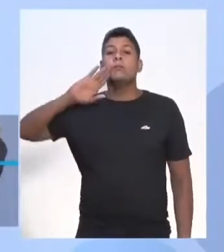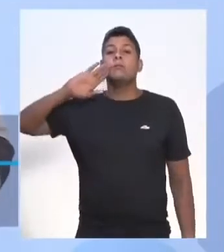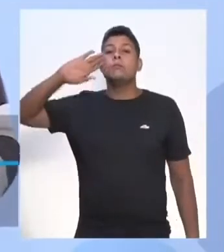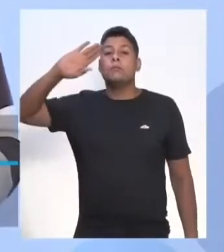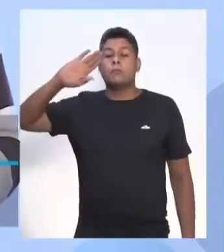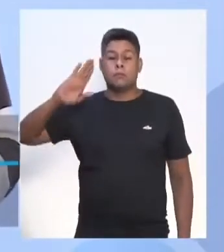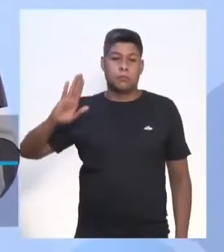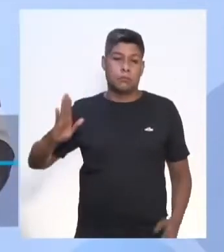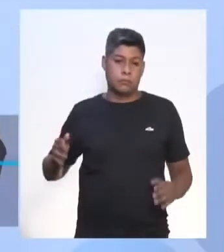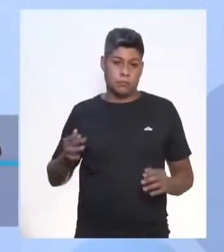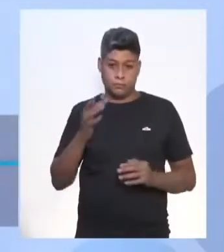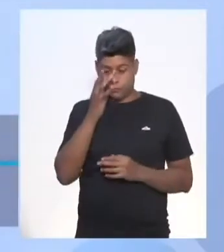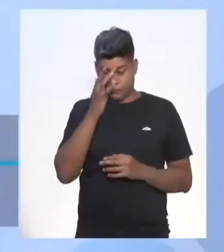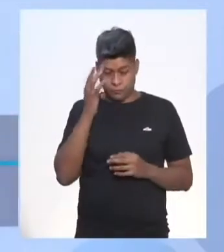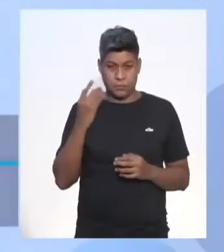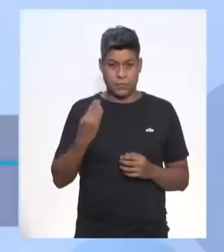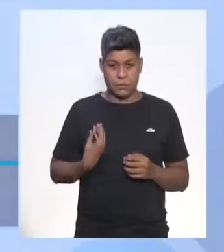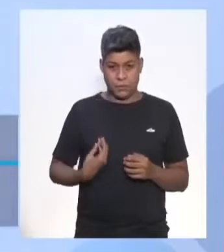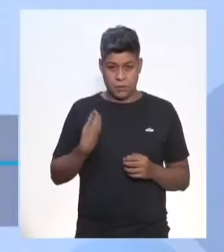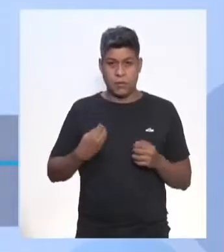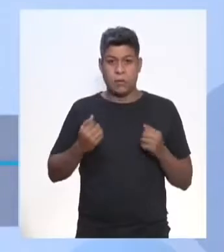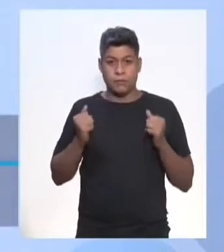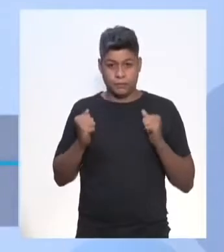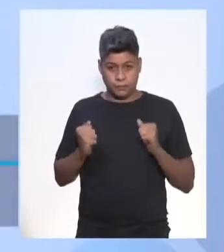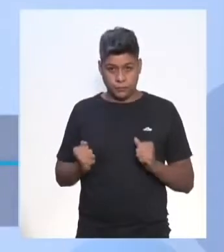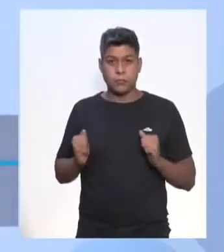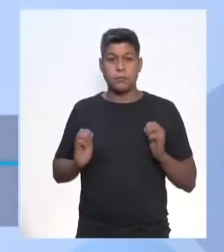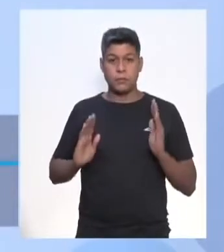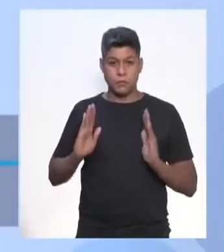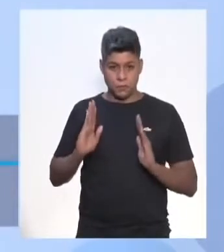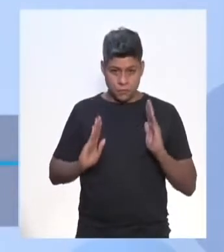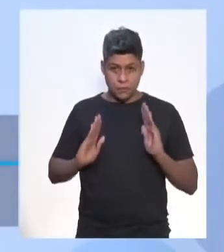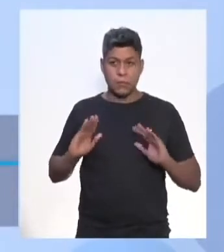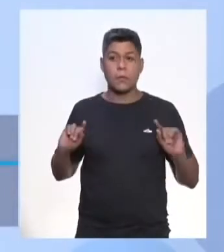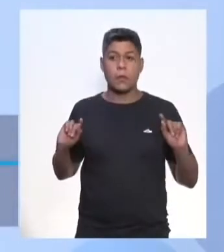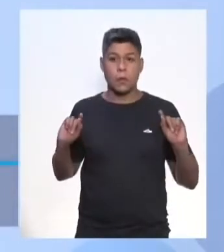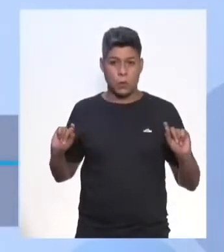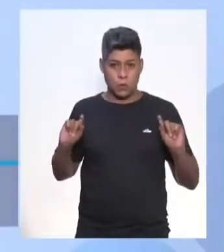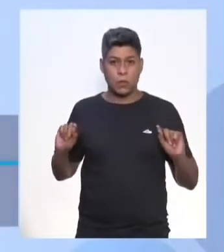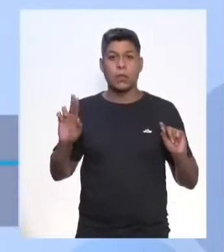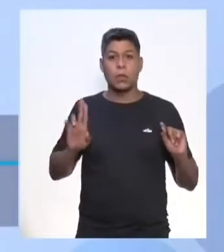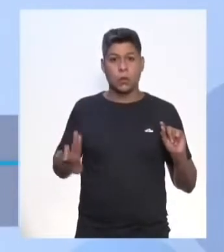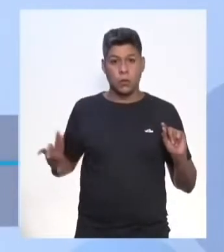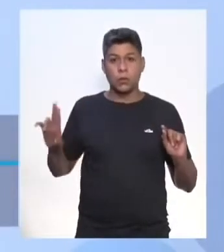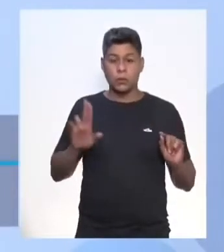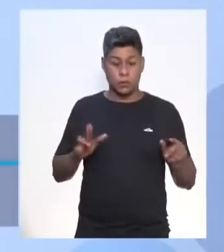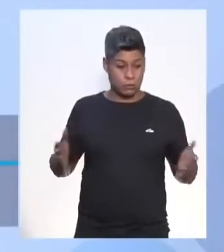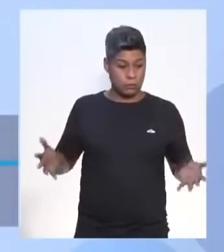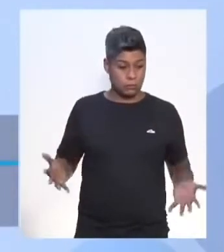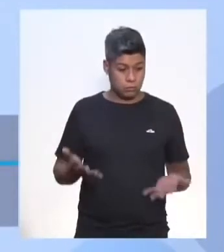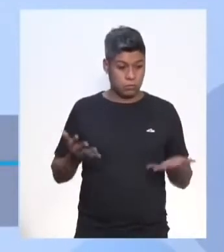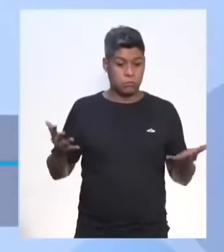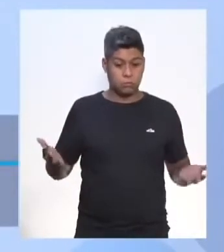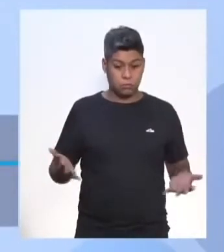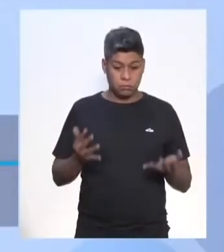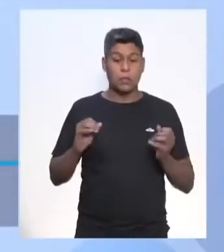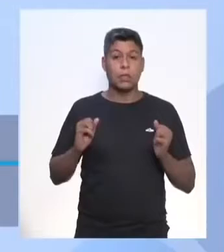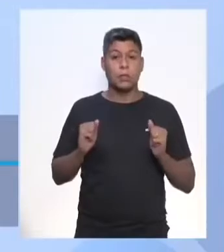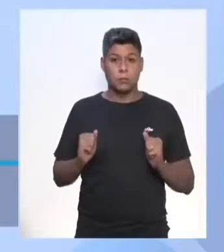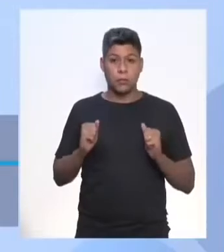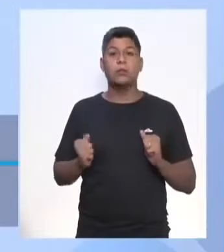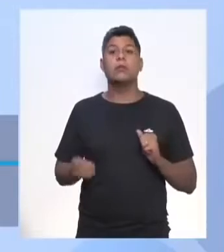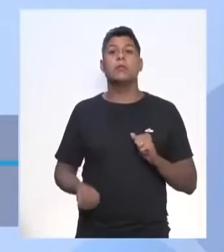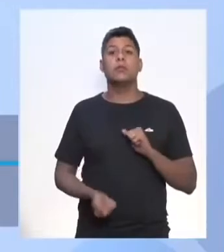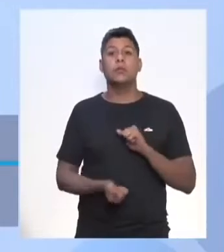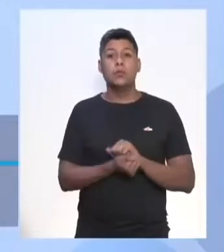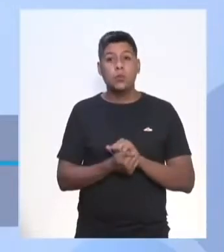que estava no poder naquele momento e que vai usar de instrumentos para poder estar